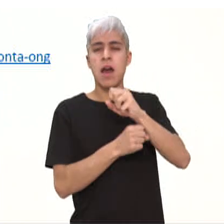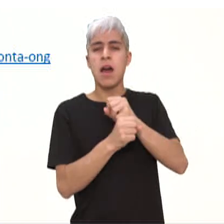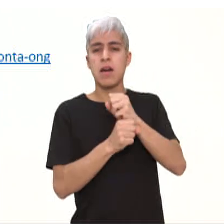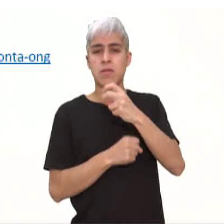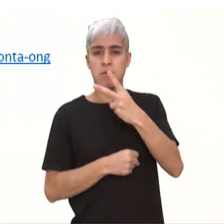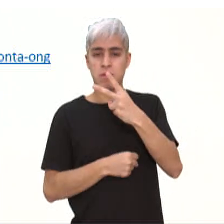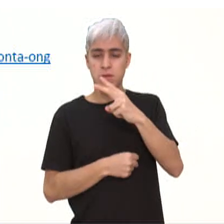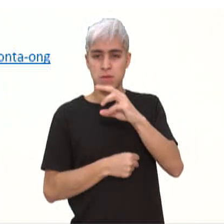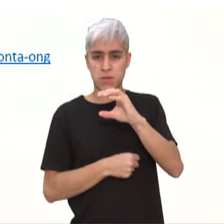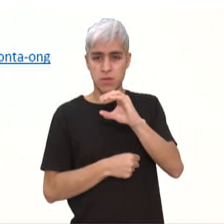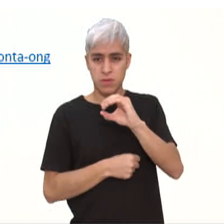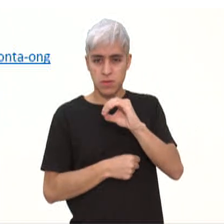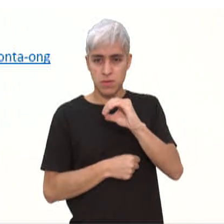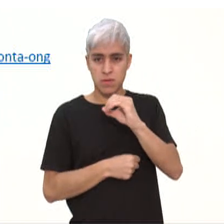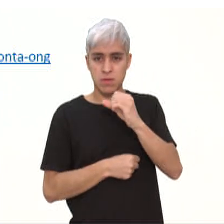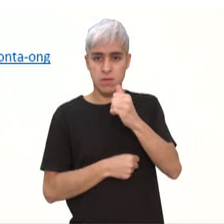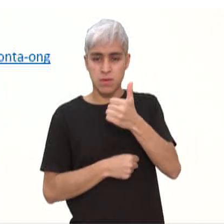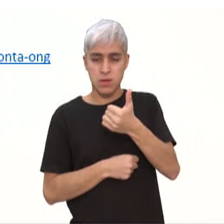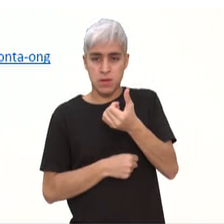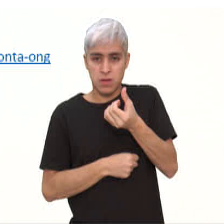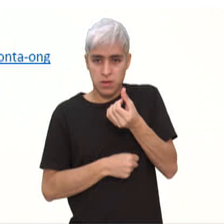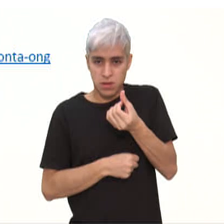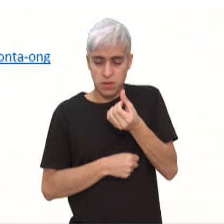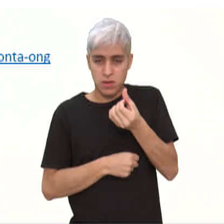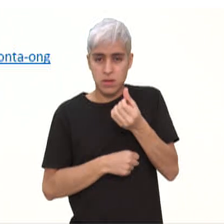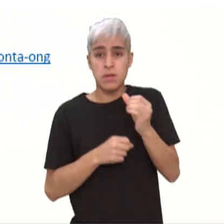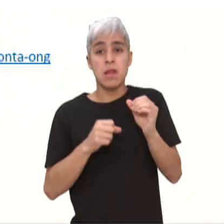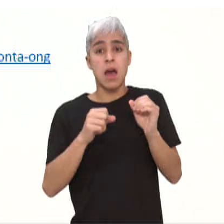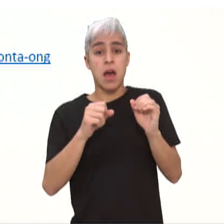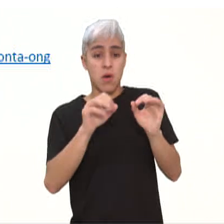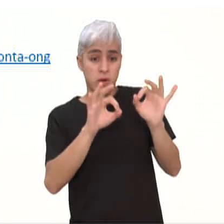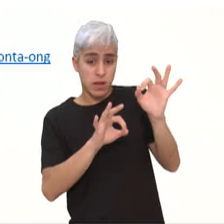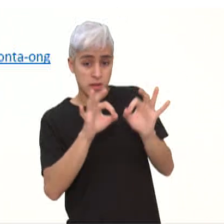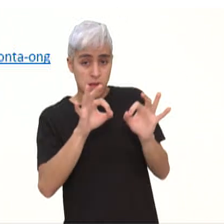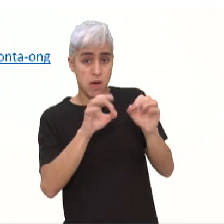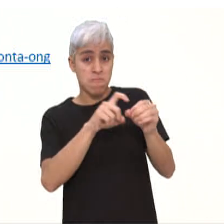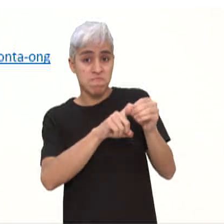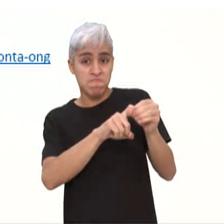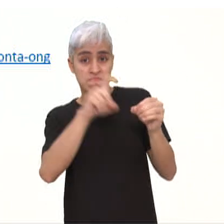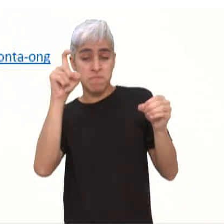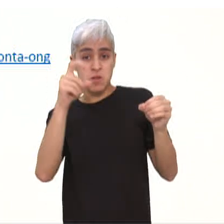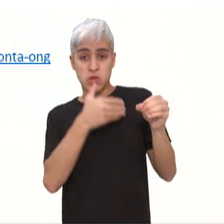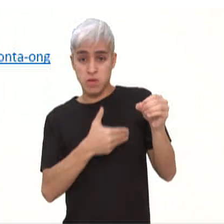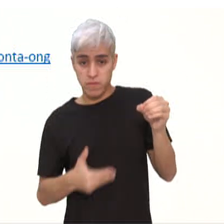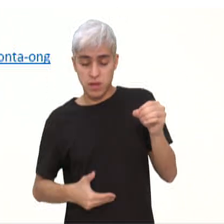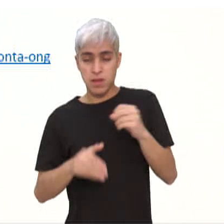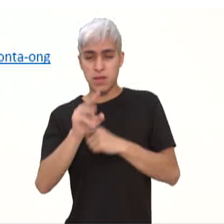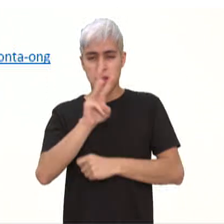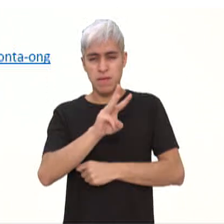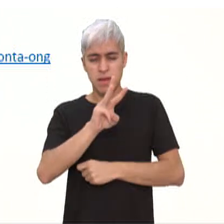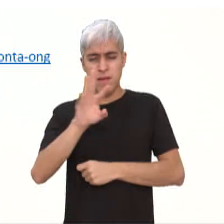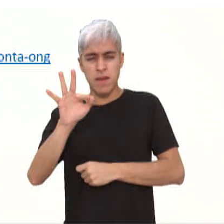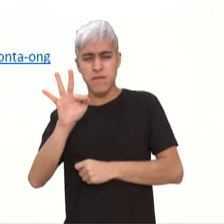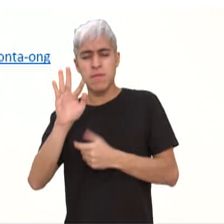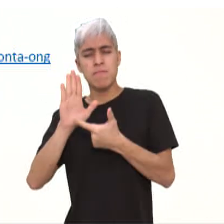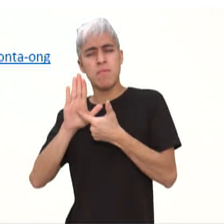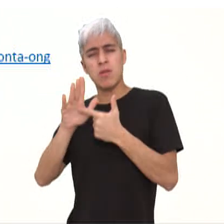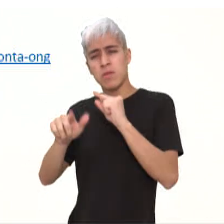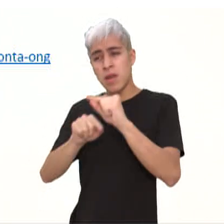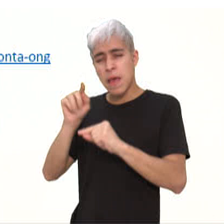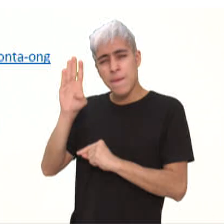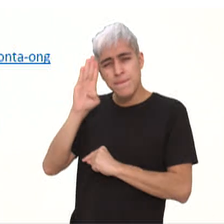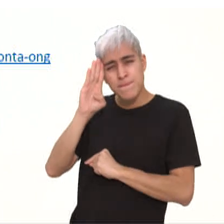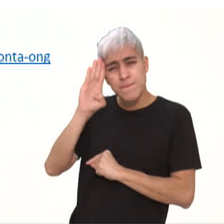2006 da organização não governamental WWF revela que os